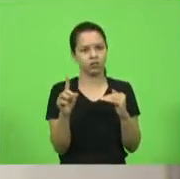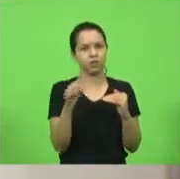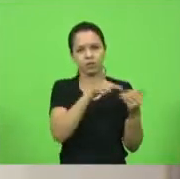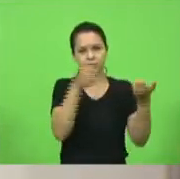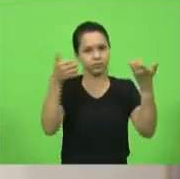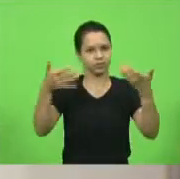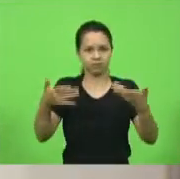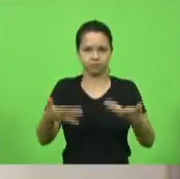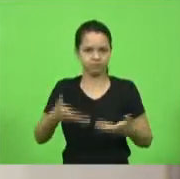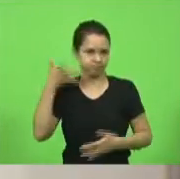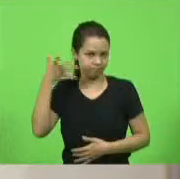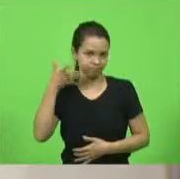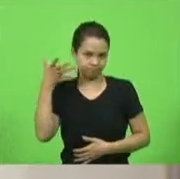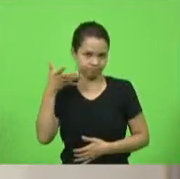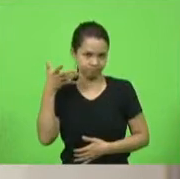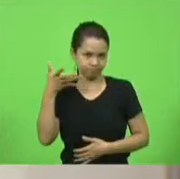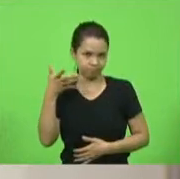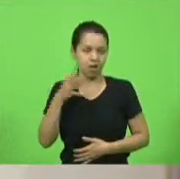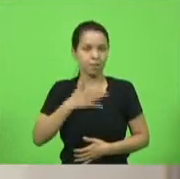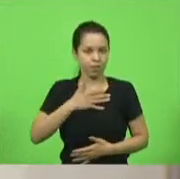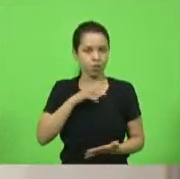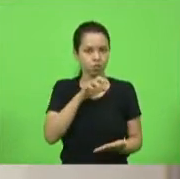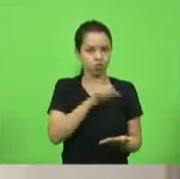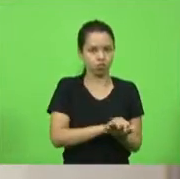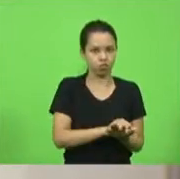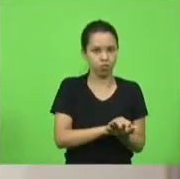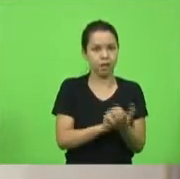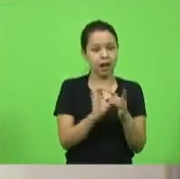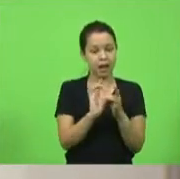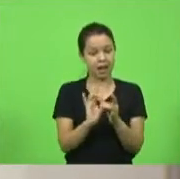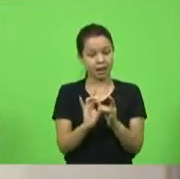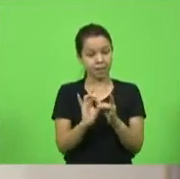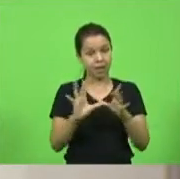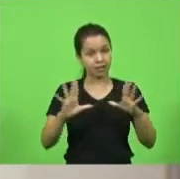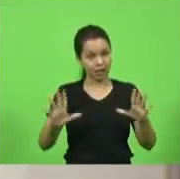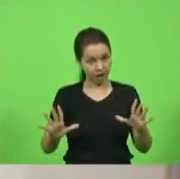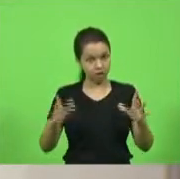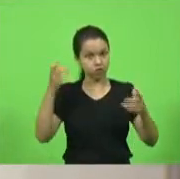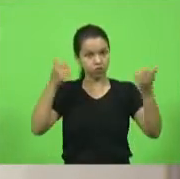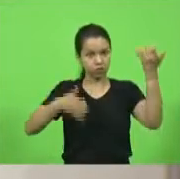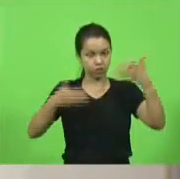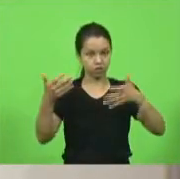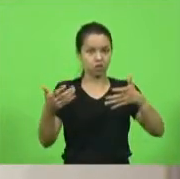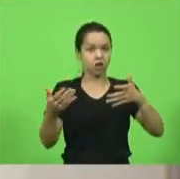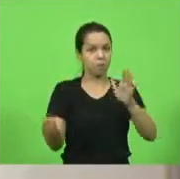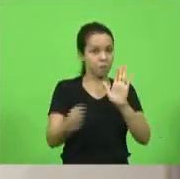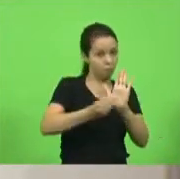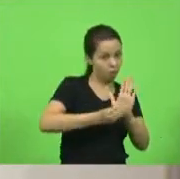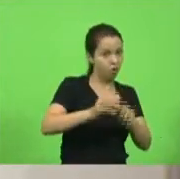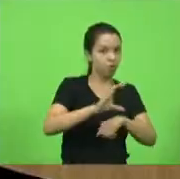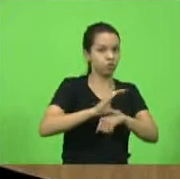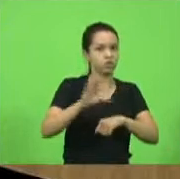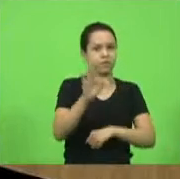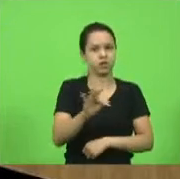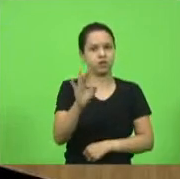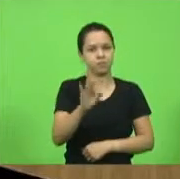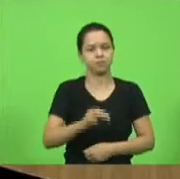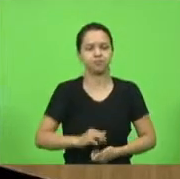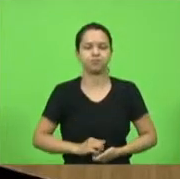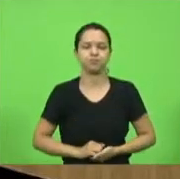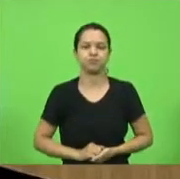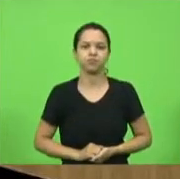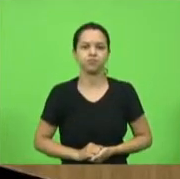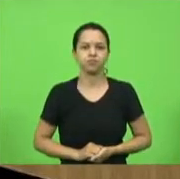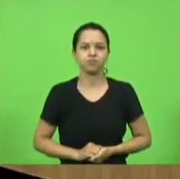meu registro pela liberdade de expressão prevista no texto da Constituição Federal. Muito obrigado. Presidente.